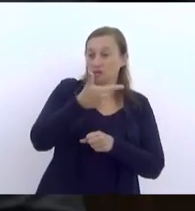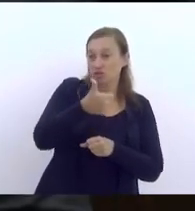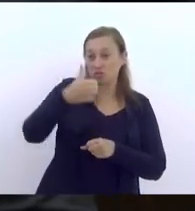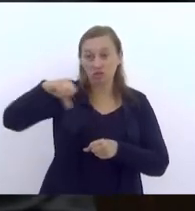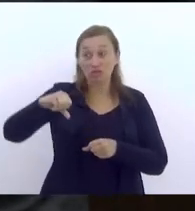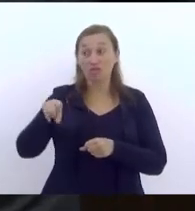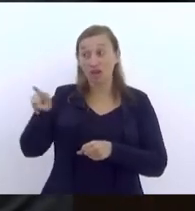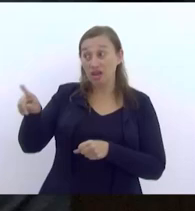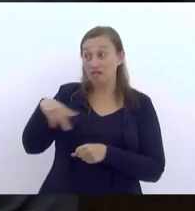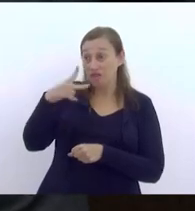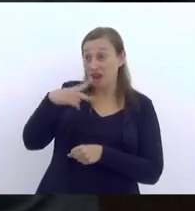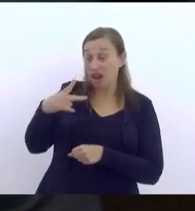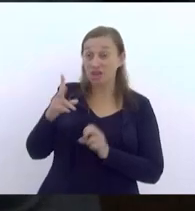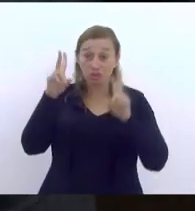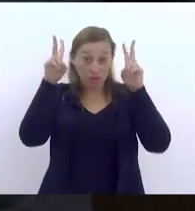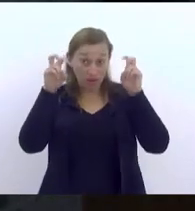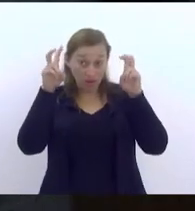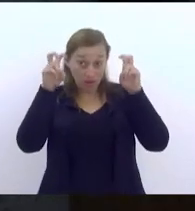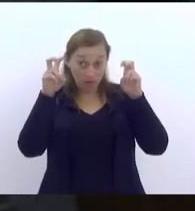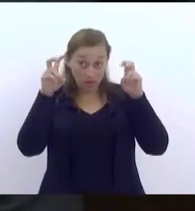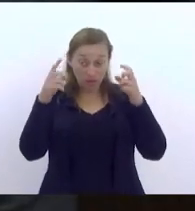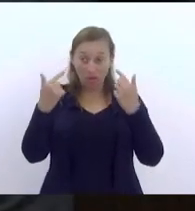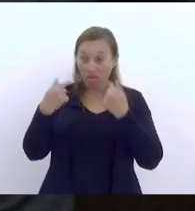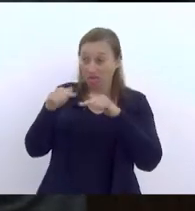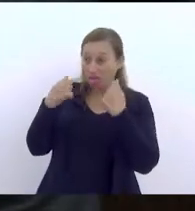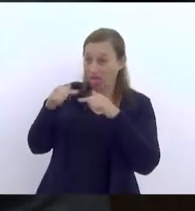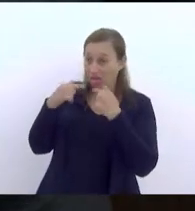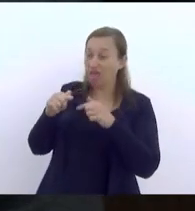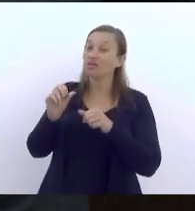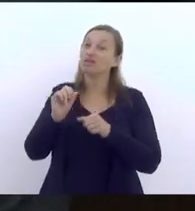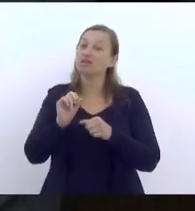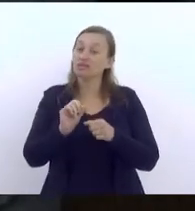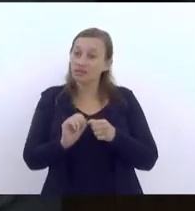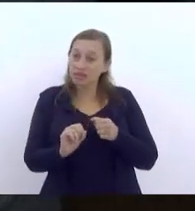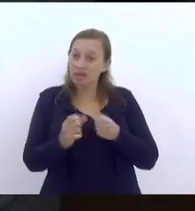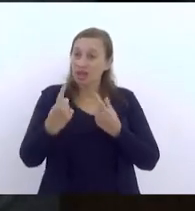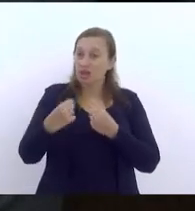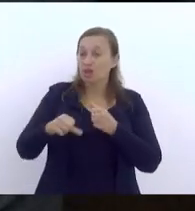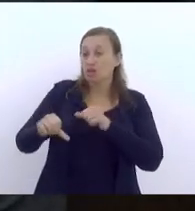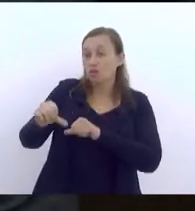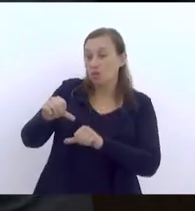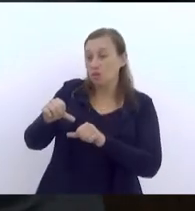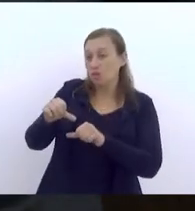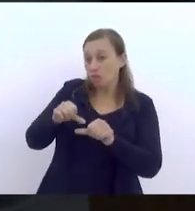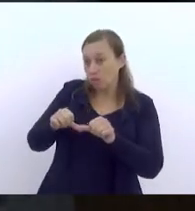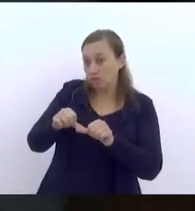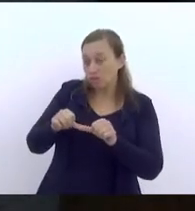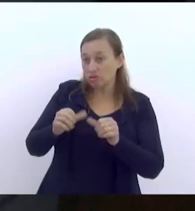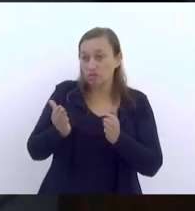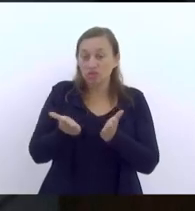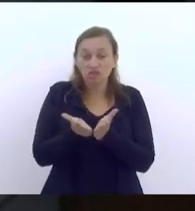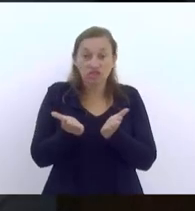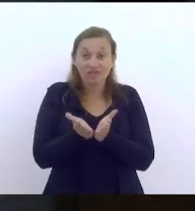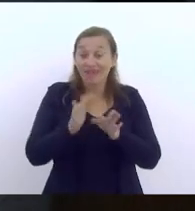manifestar sobre as zombarias que foram feitas contra o cristianismo, até agora nada,